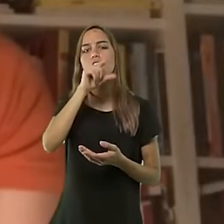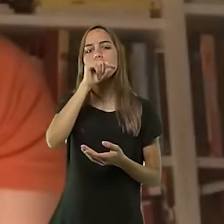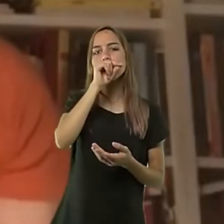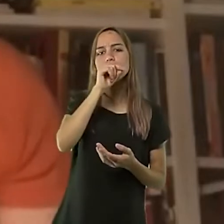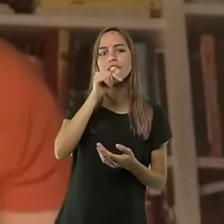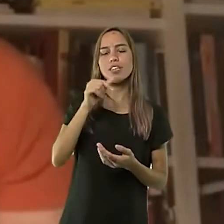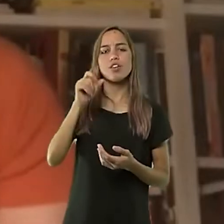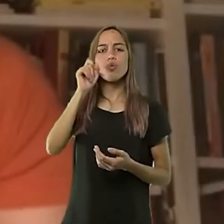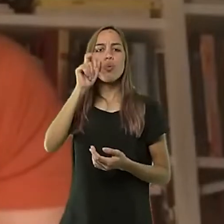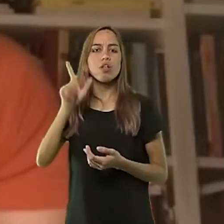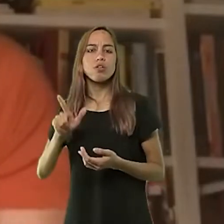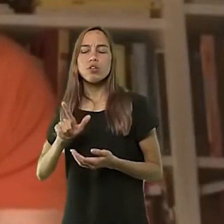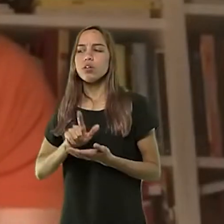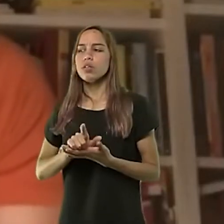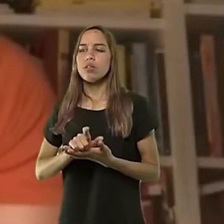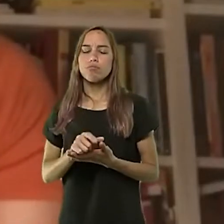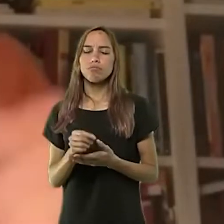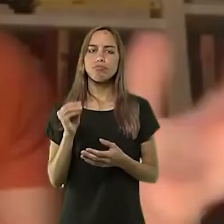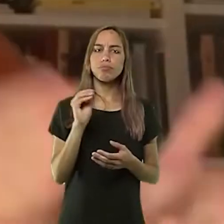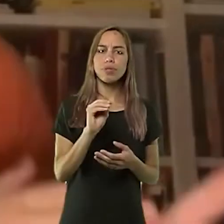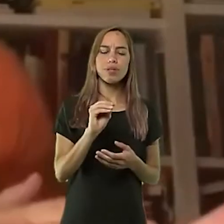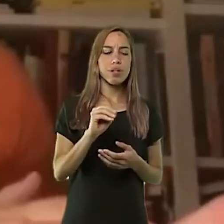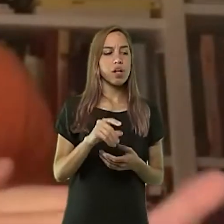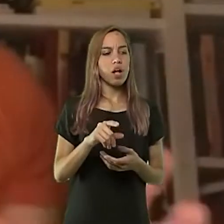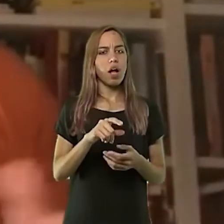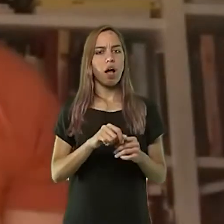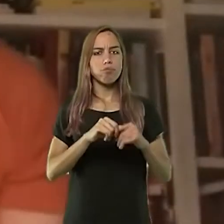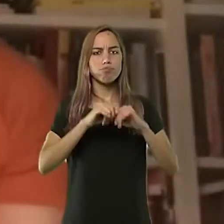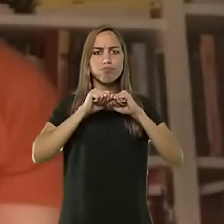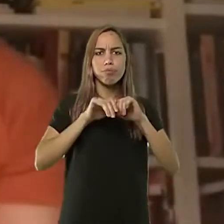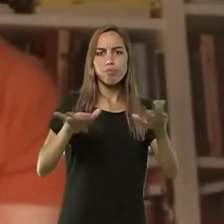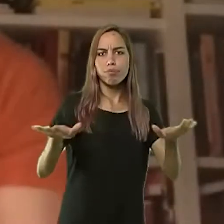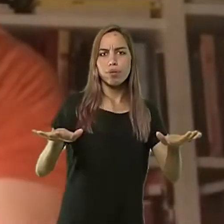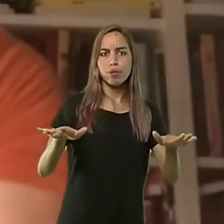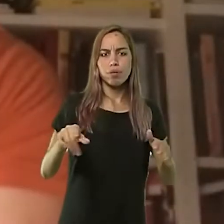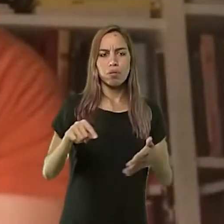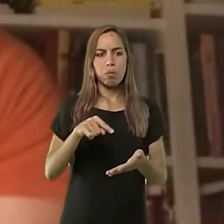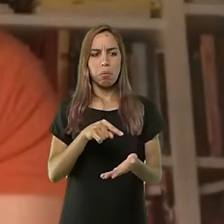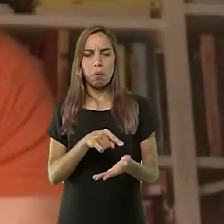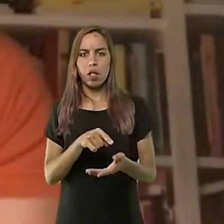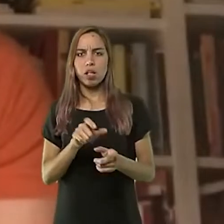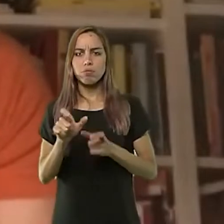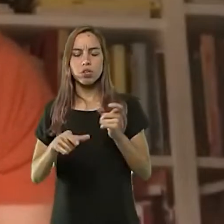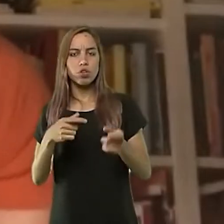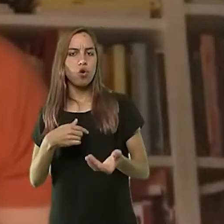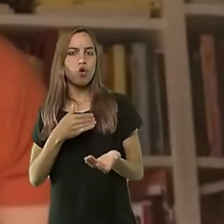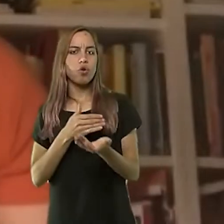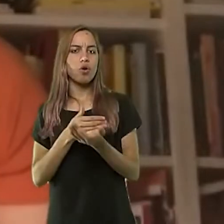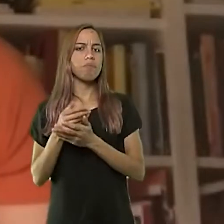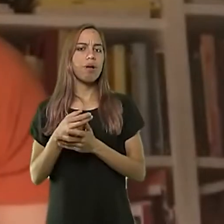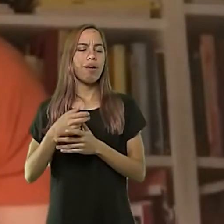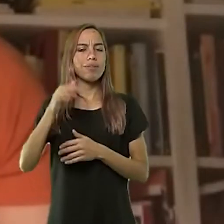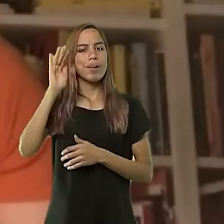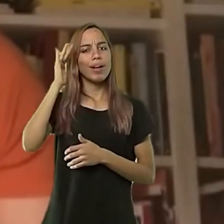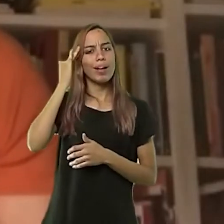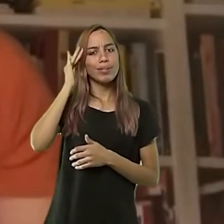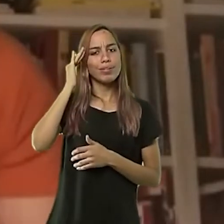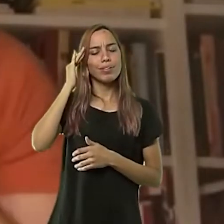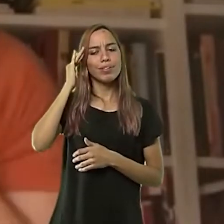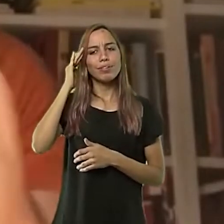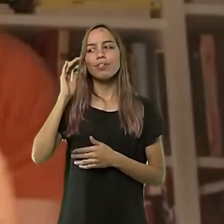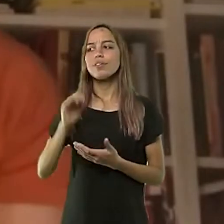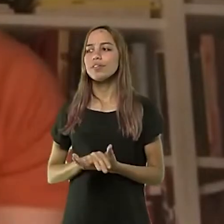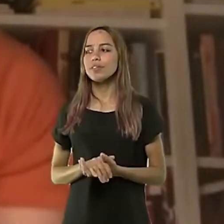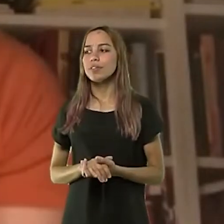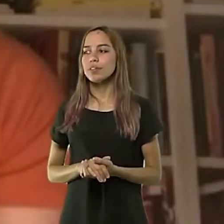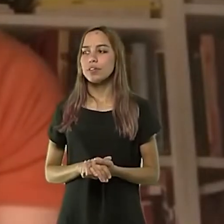dar-lhe os parabéns e mais uma medalha e não sei o quê, sem nunca ter investido antes para ele ter o sucesso que conseguiu. E